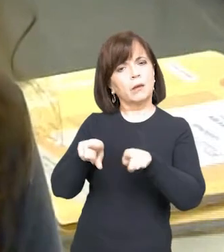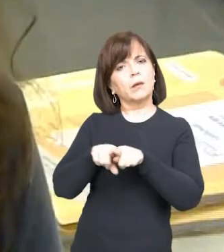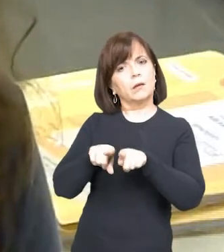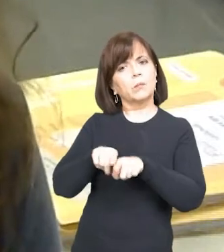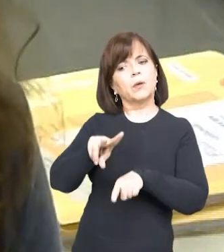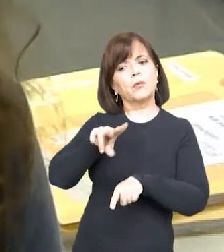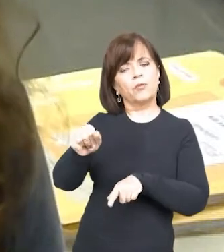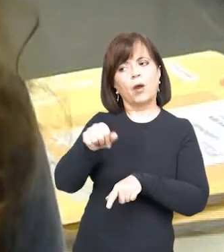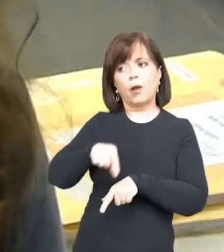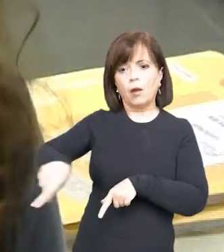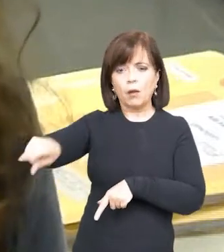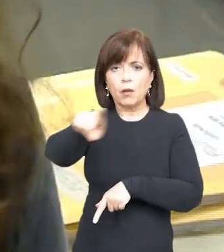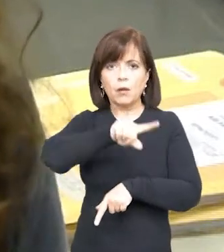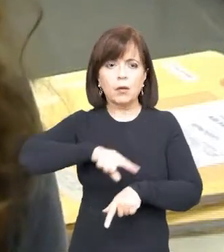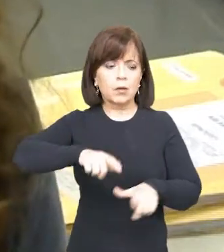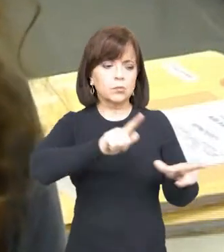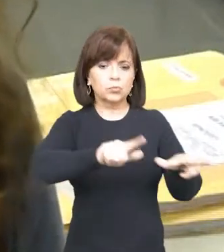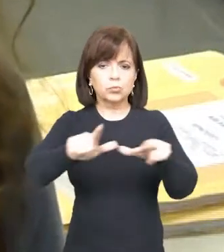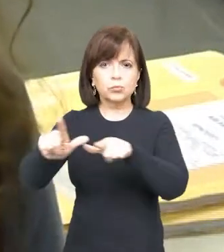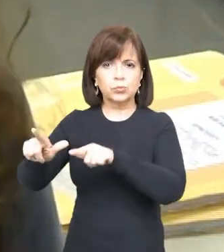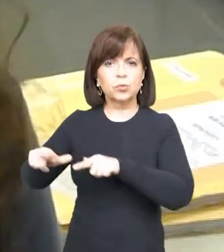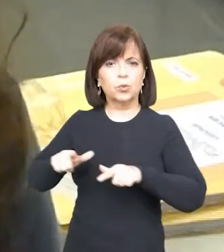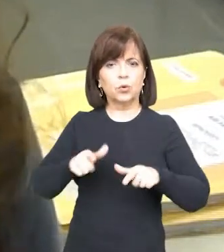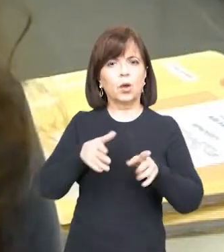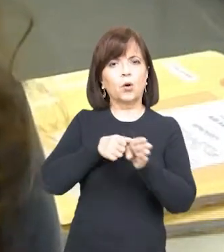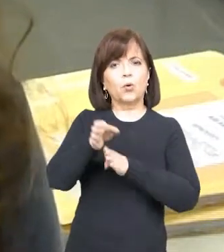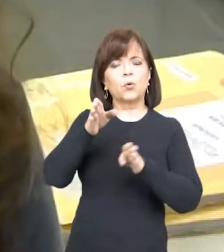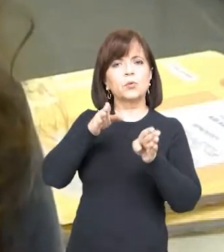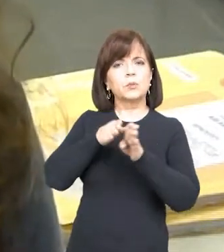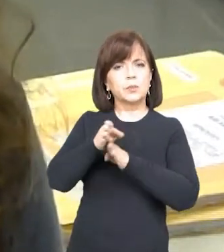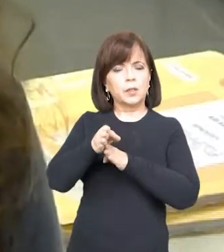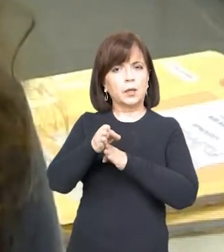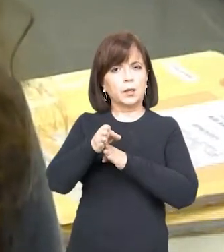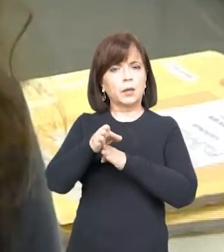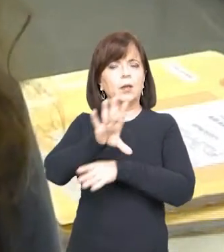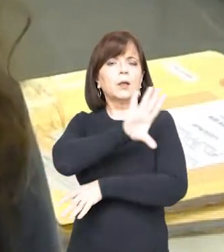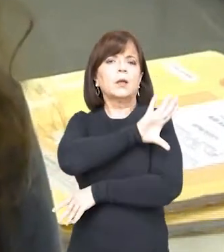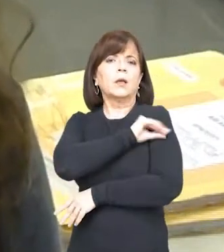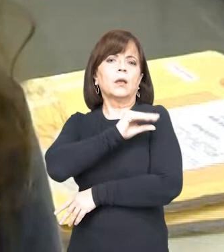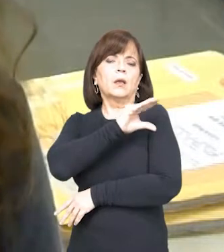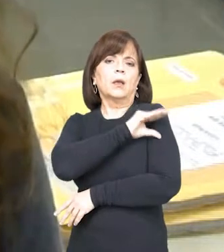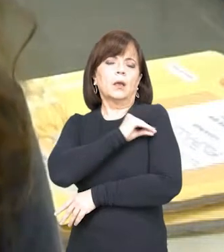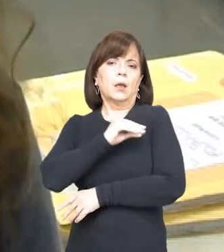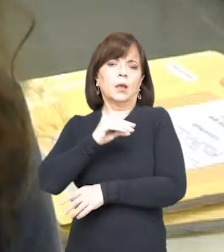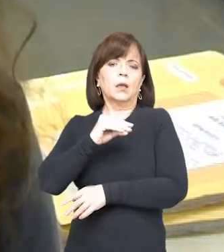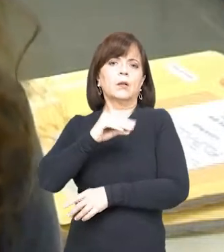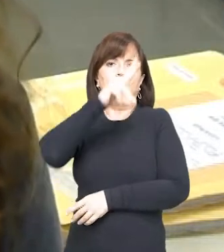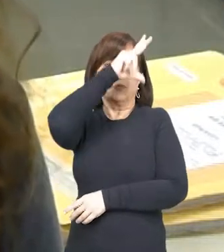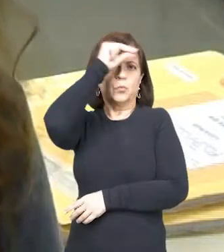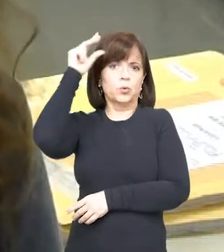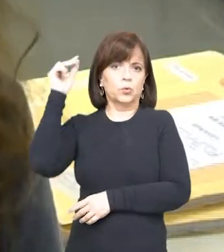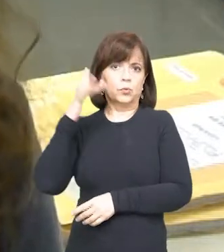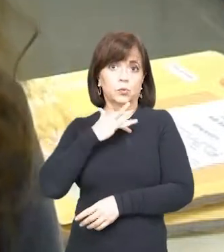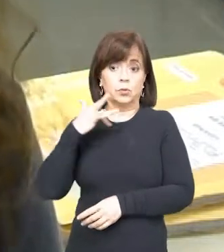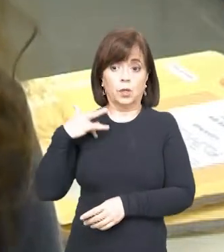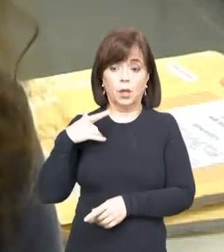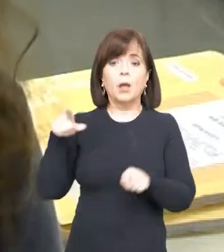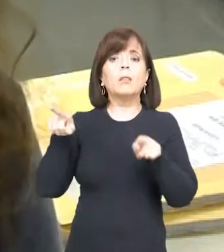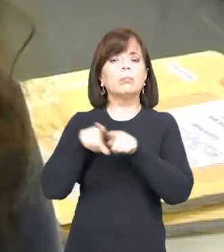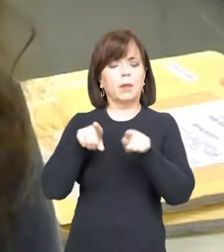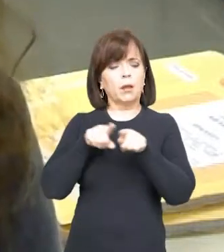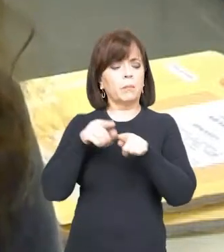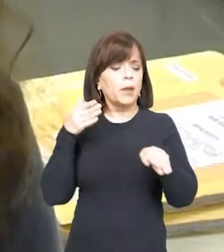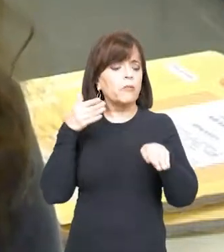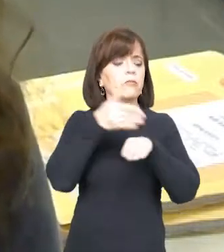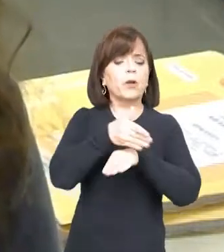a contribuição do Conselho Municipal de Saúde para que os seus representantes também vão aos locais de